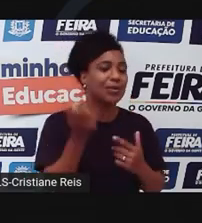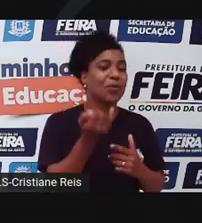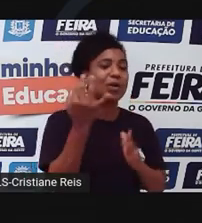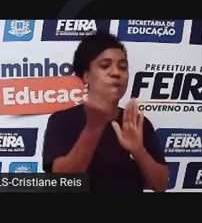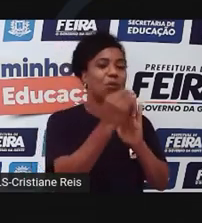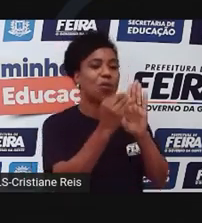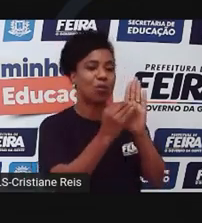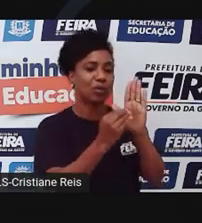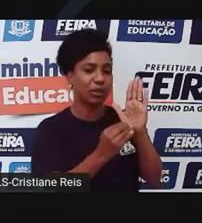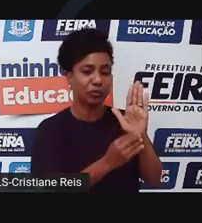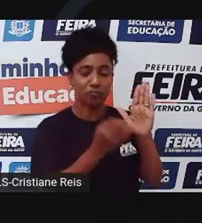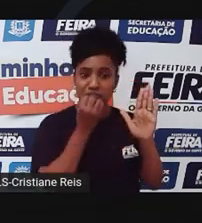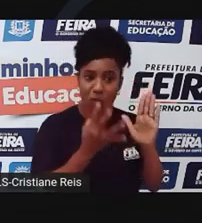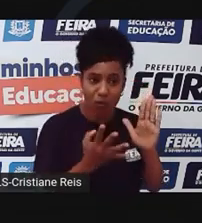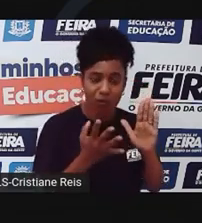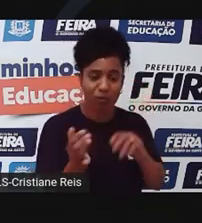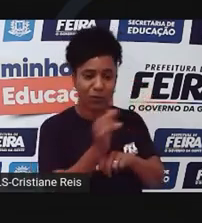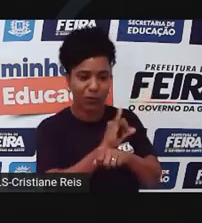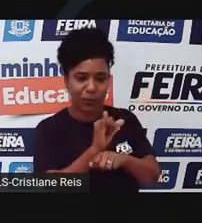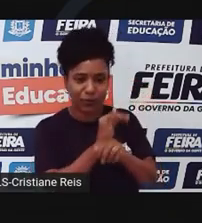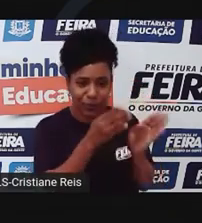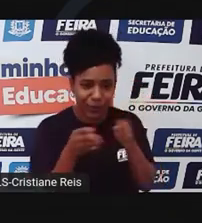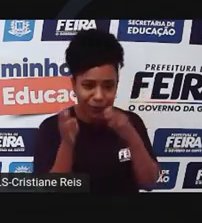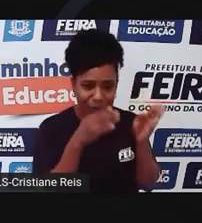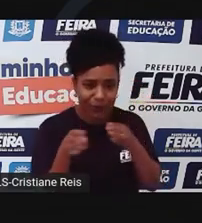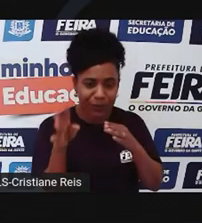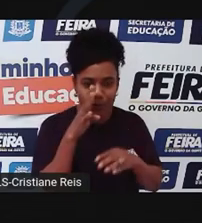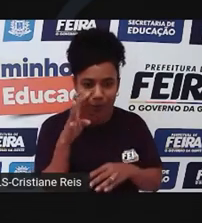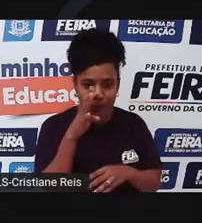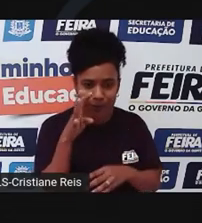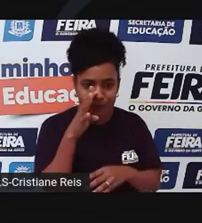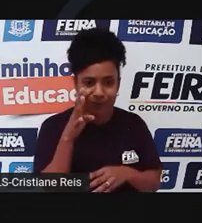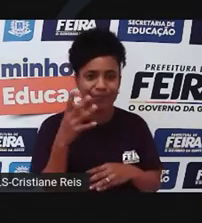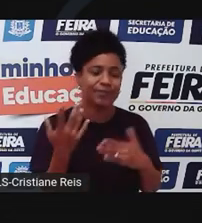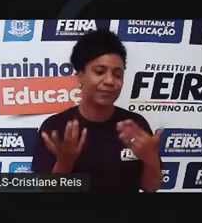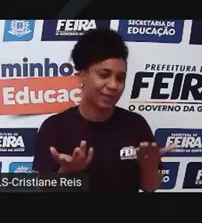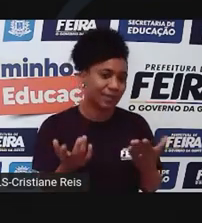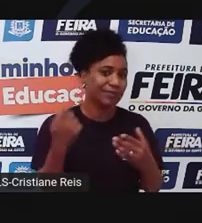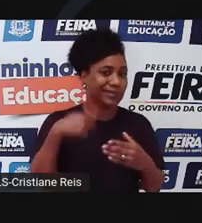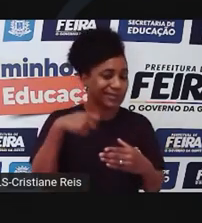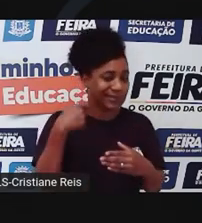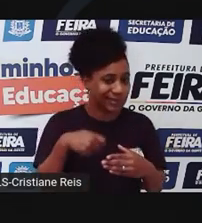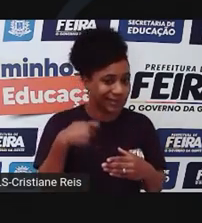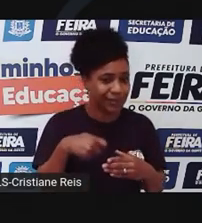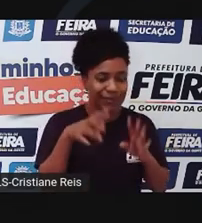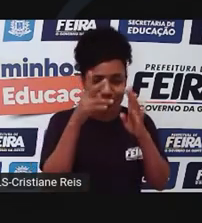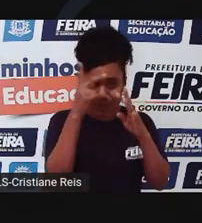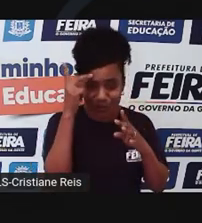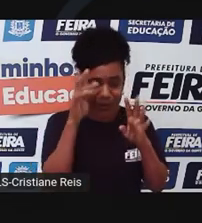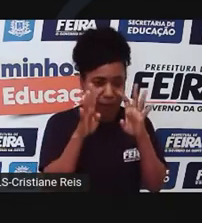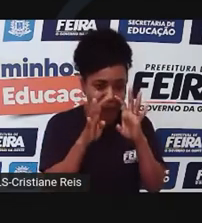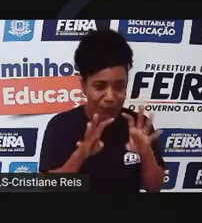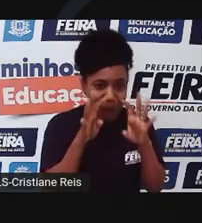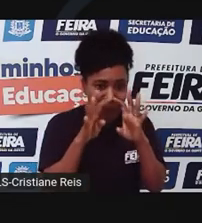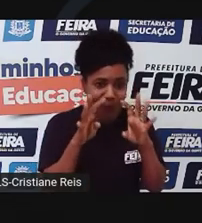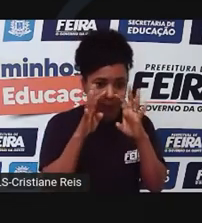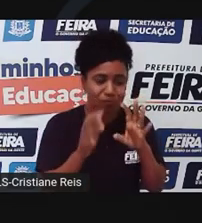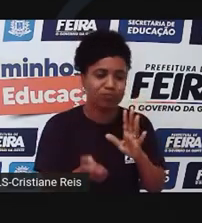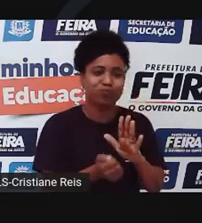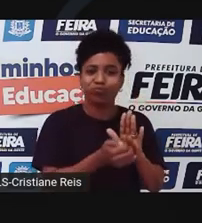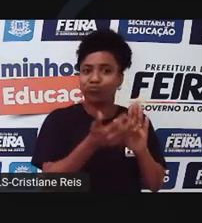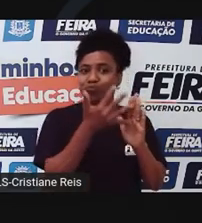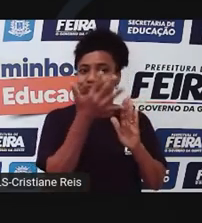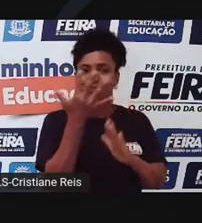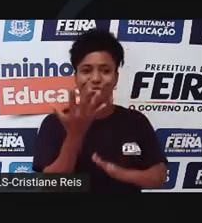que têm uma audiência fixa e engajada fixa não, né? Mas uma audiência engajada e uma pessoa que tem um papel